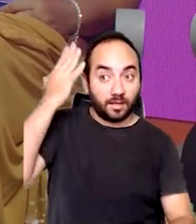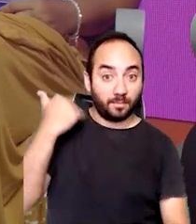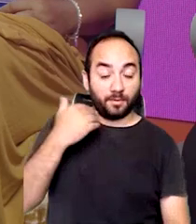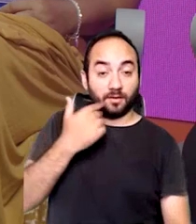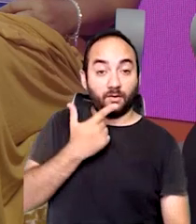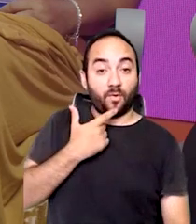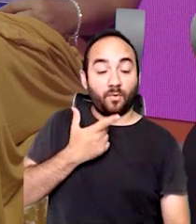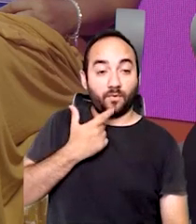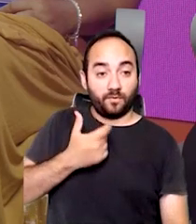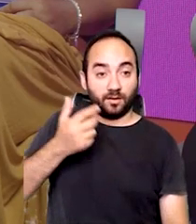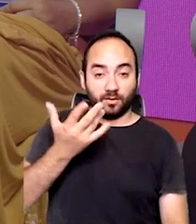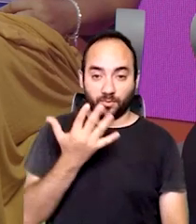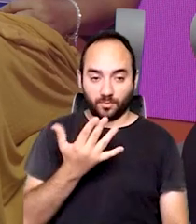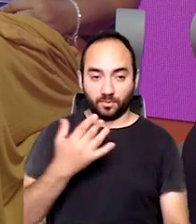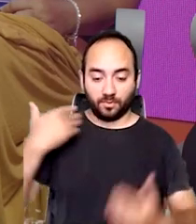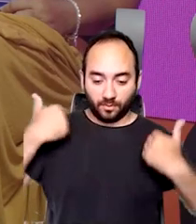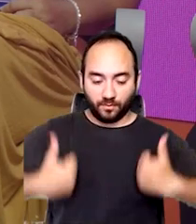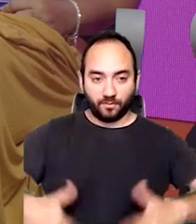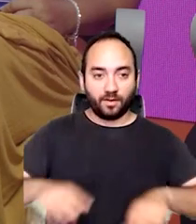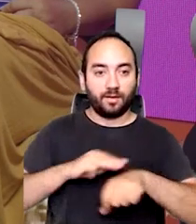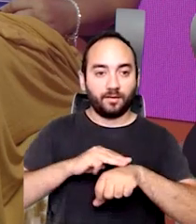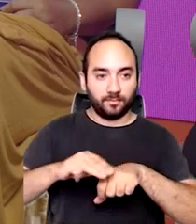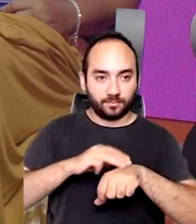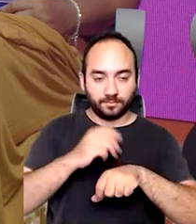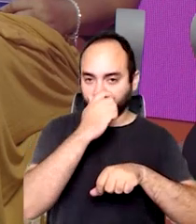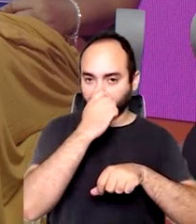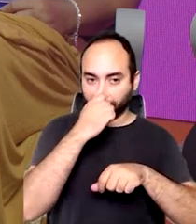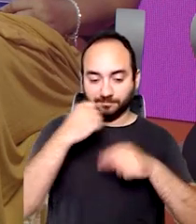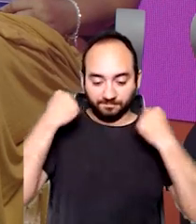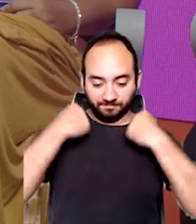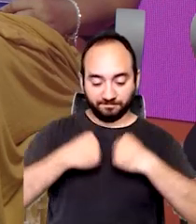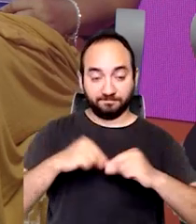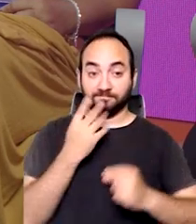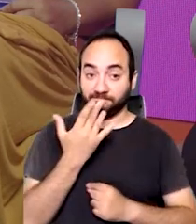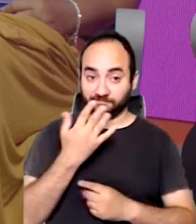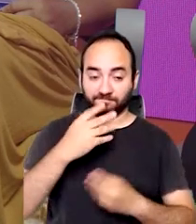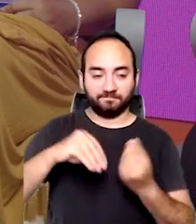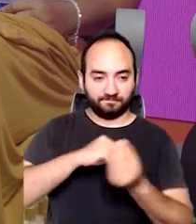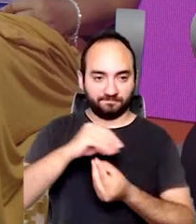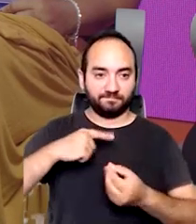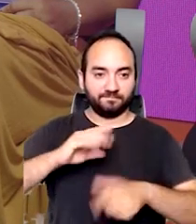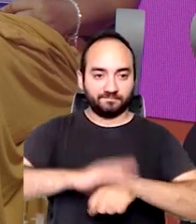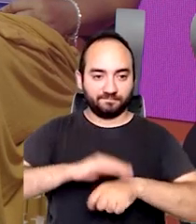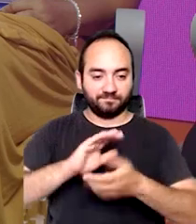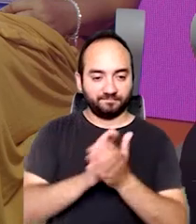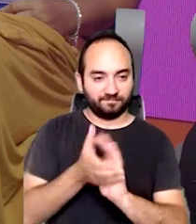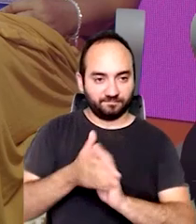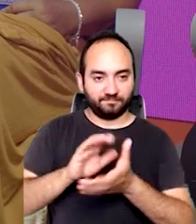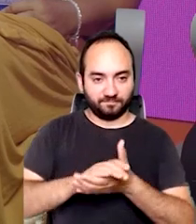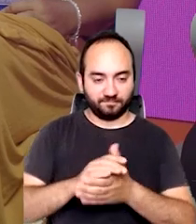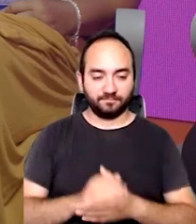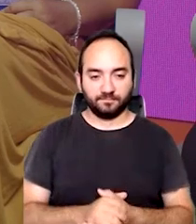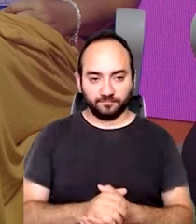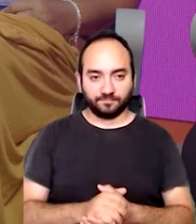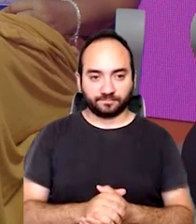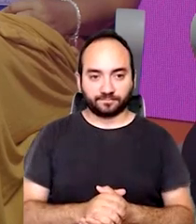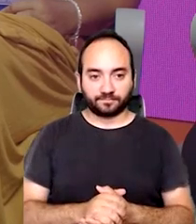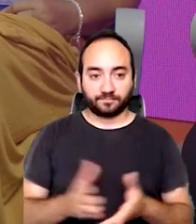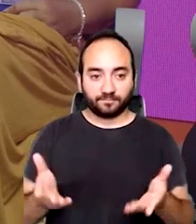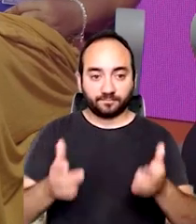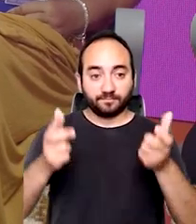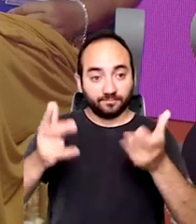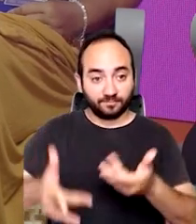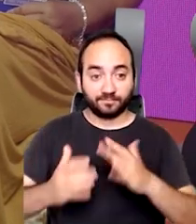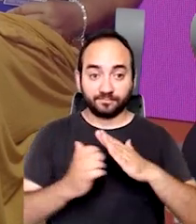vermelho estou usando um vestido marrom com colar colorido artesanal eh